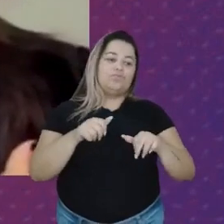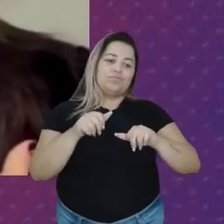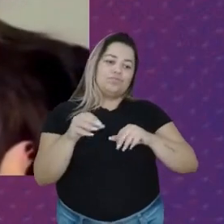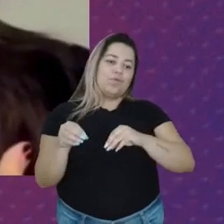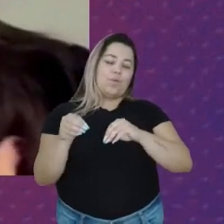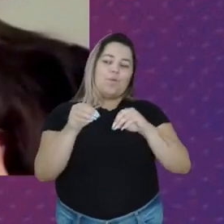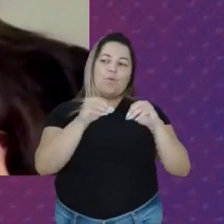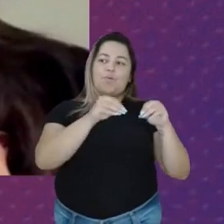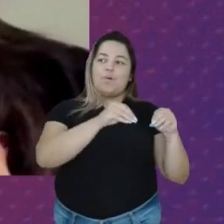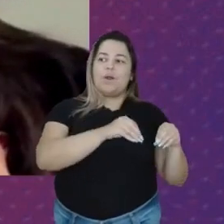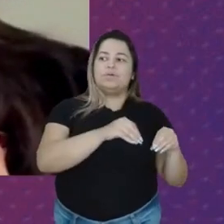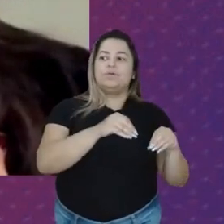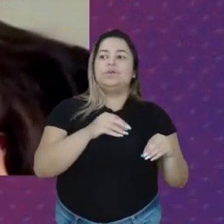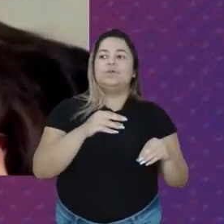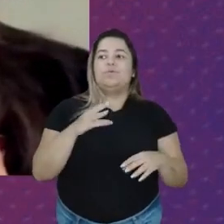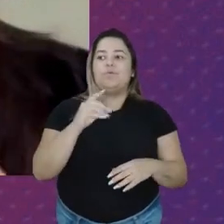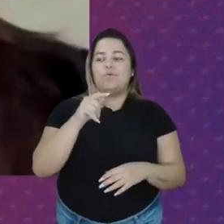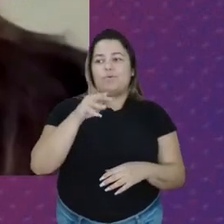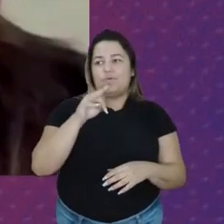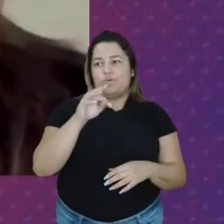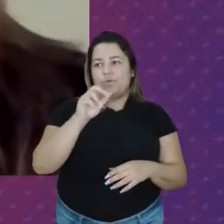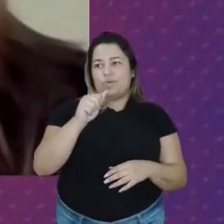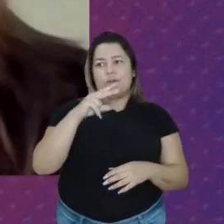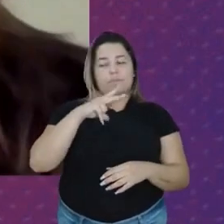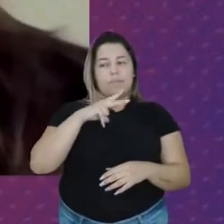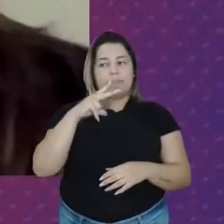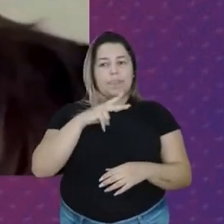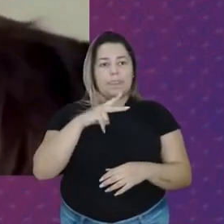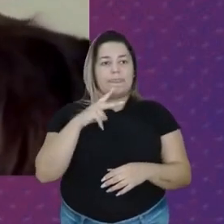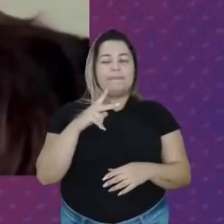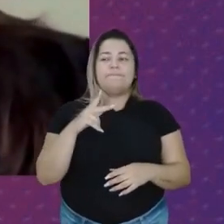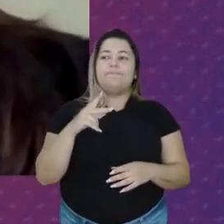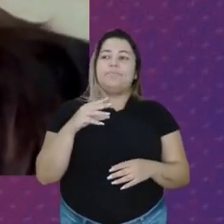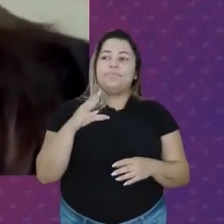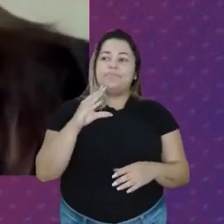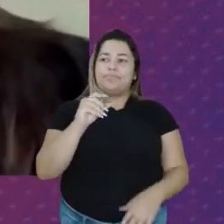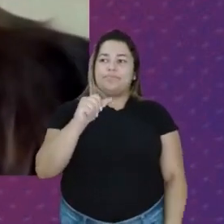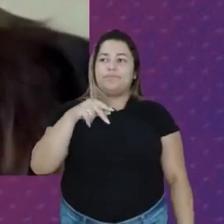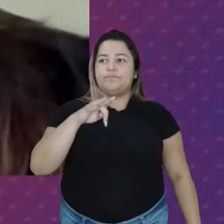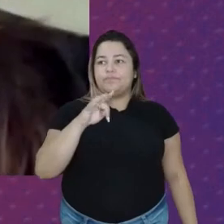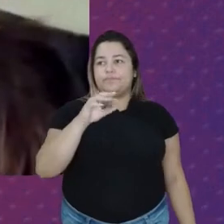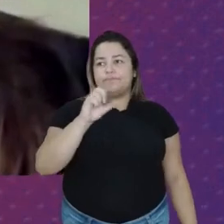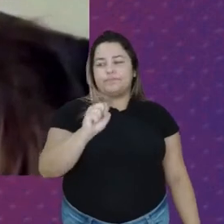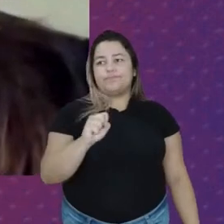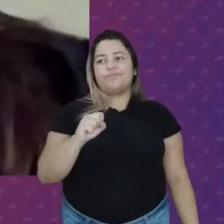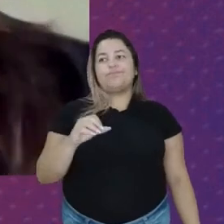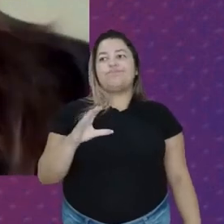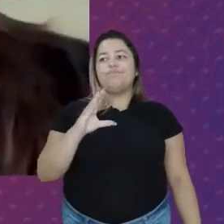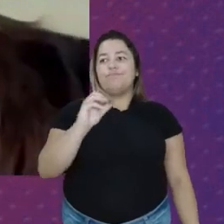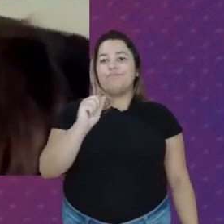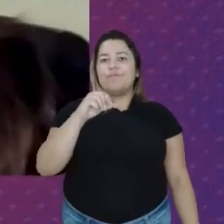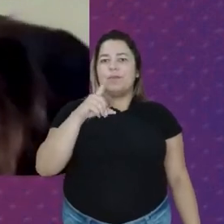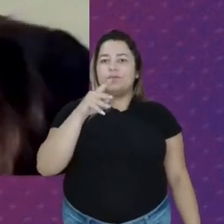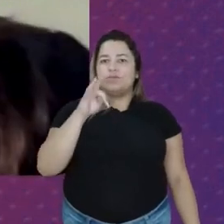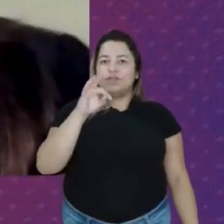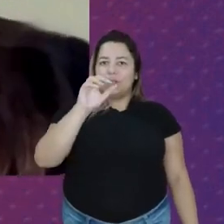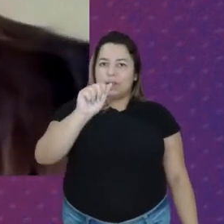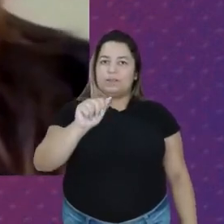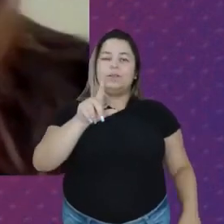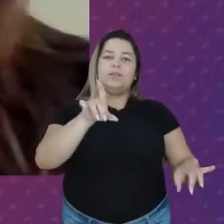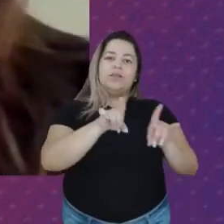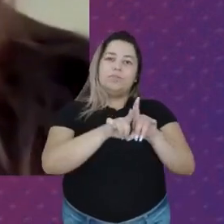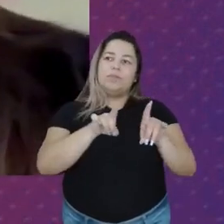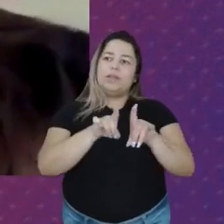sua conta pessoal, pessoa física, né, para a sua conta de candidata, tem que fazer a transferência financeira e